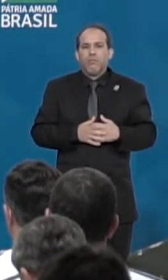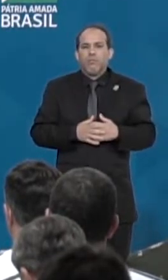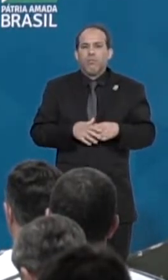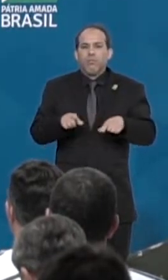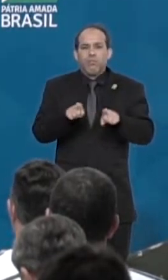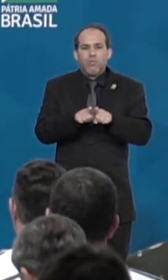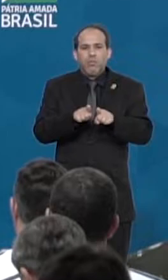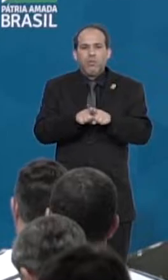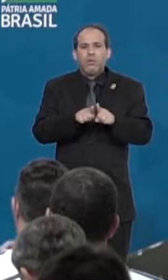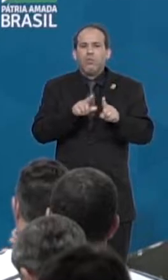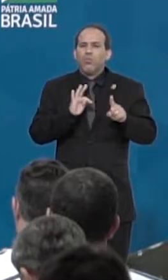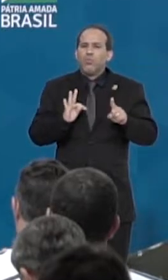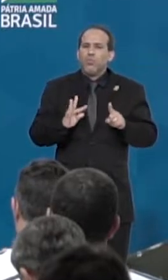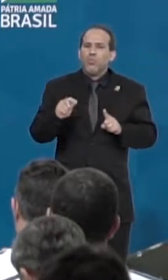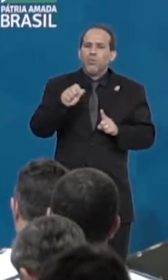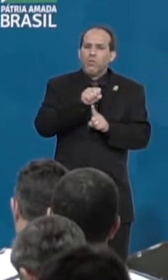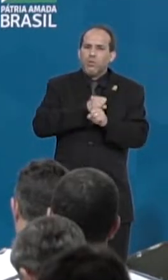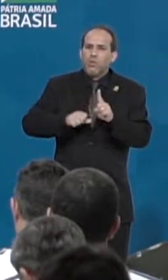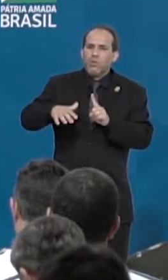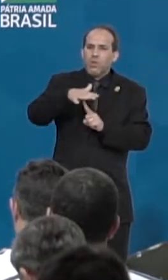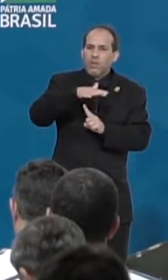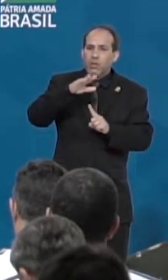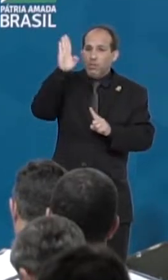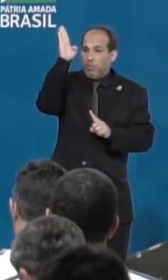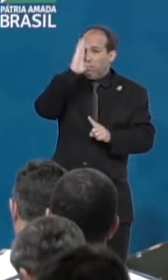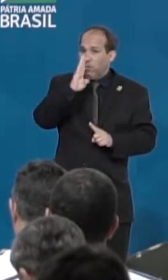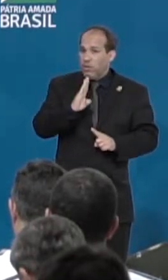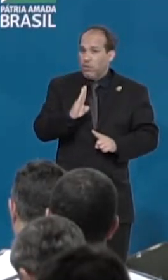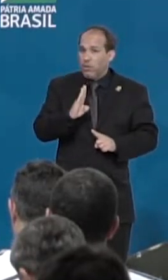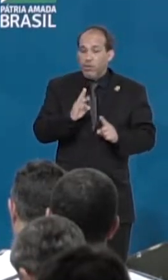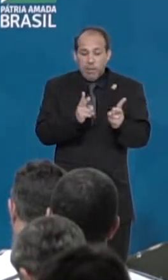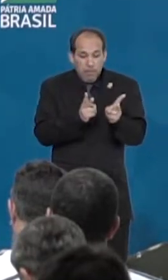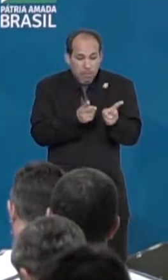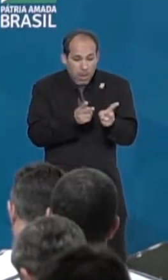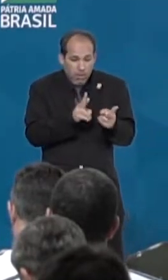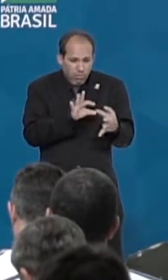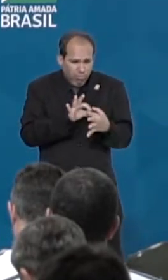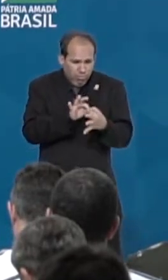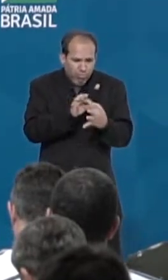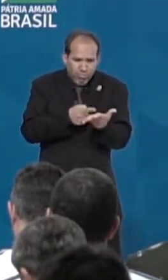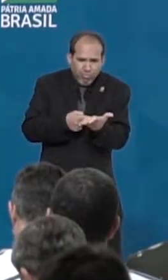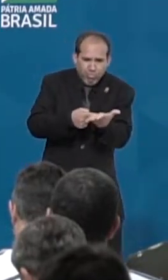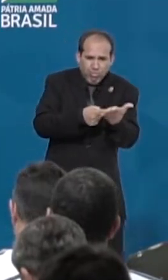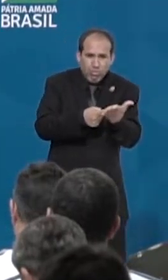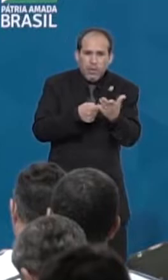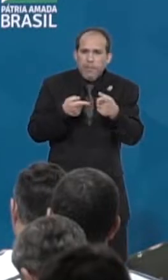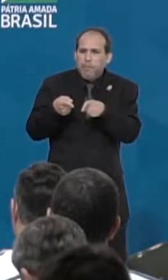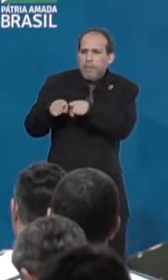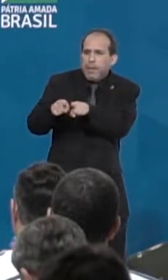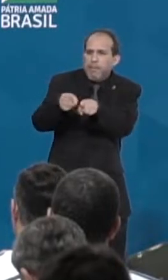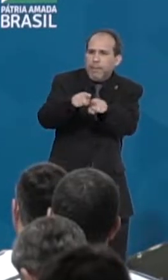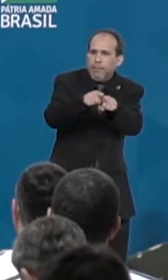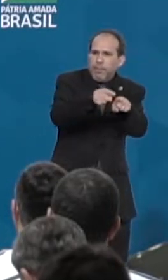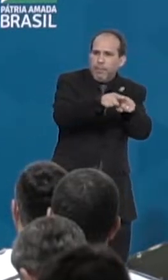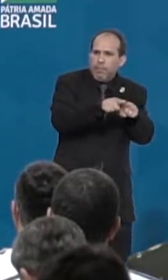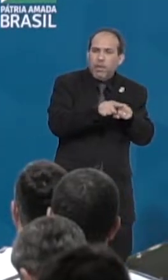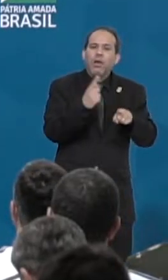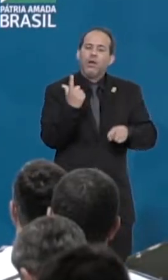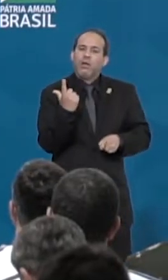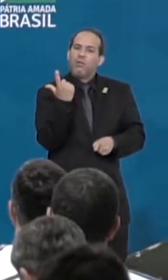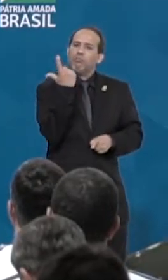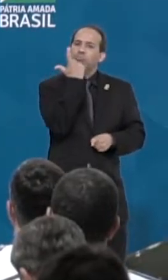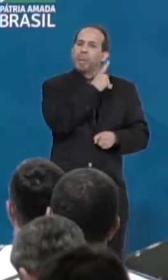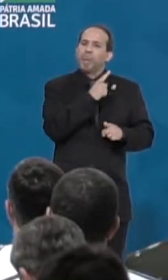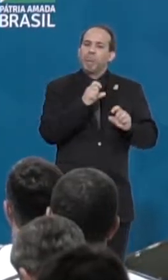bem como da sociedade brasileira. Só por esse meio e por essas parcerias